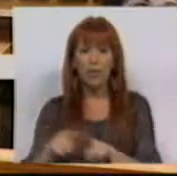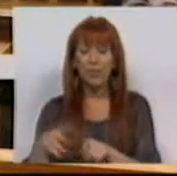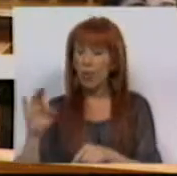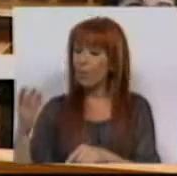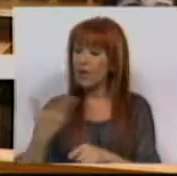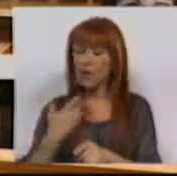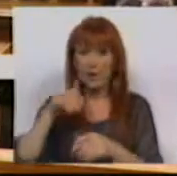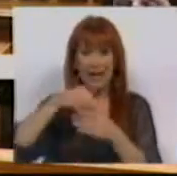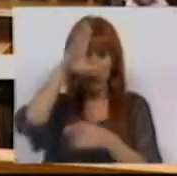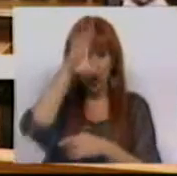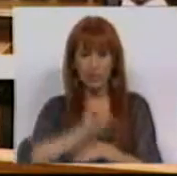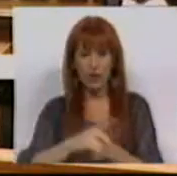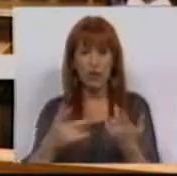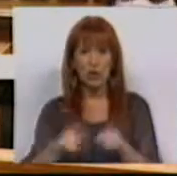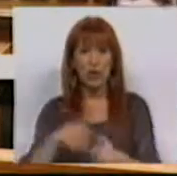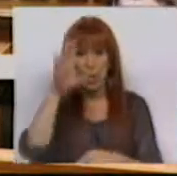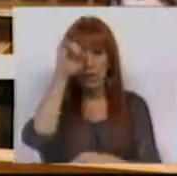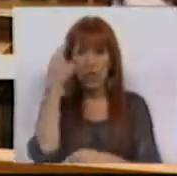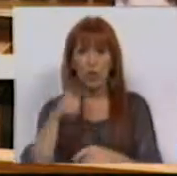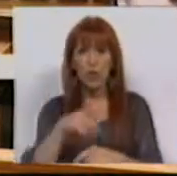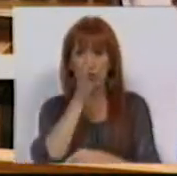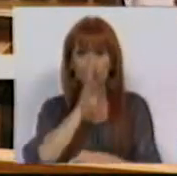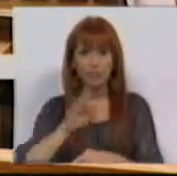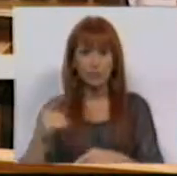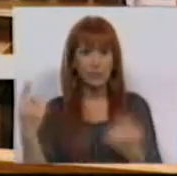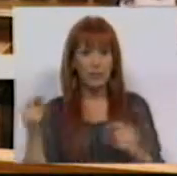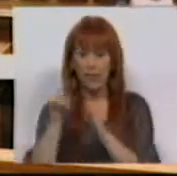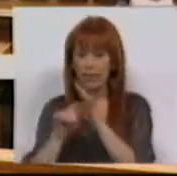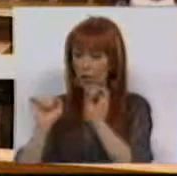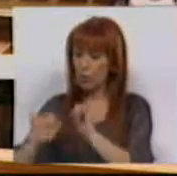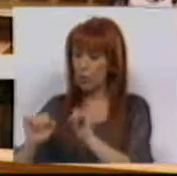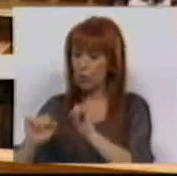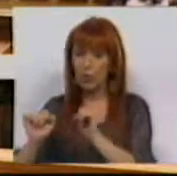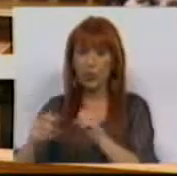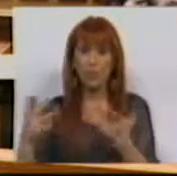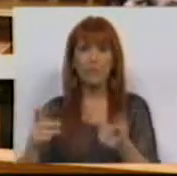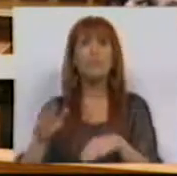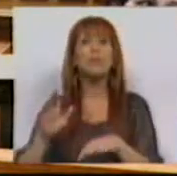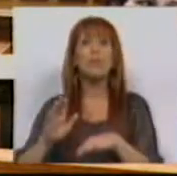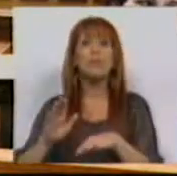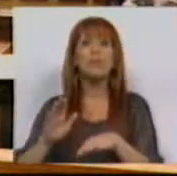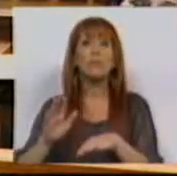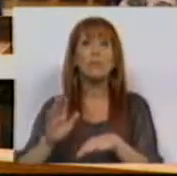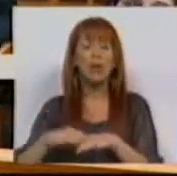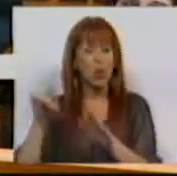estando o PSD num governo, um governo que executou um memorando e que por